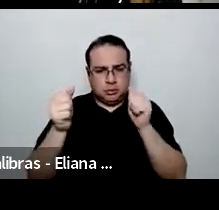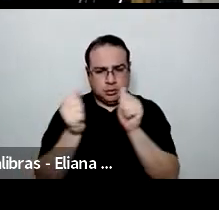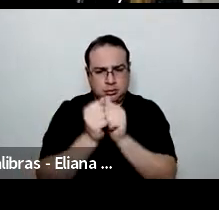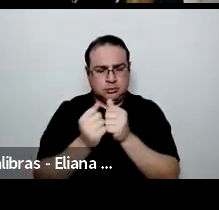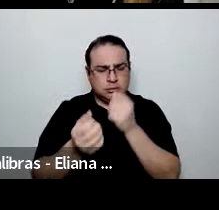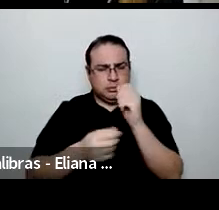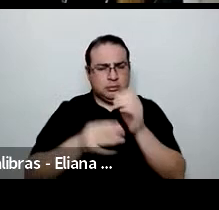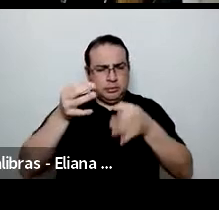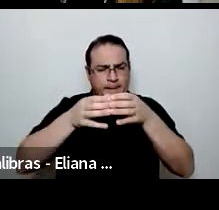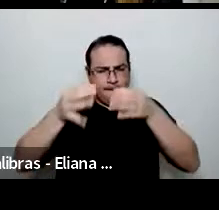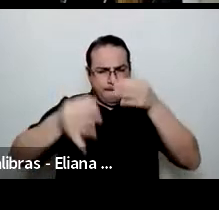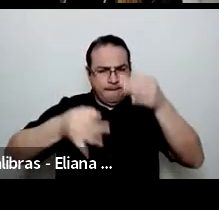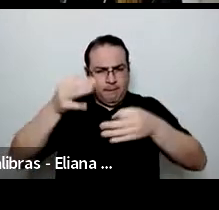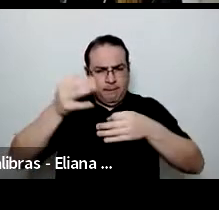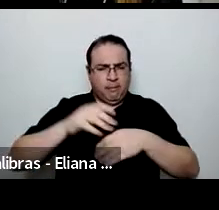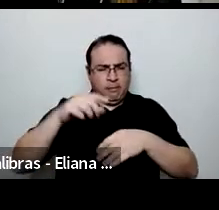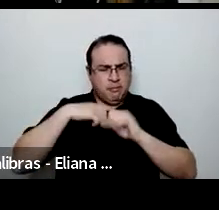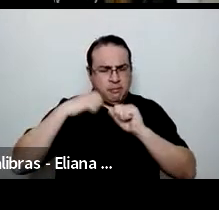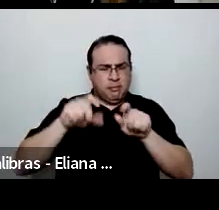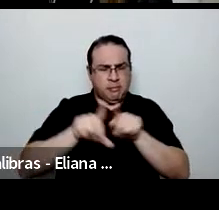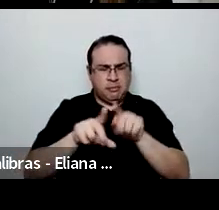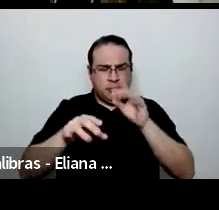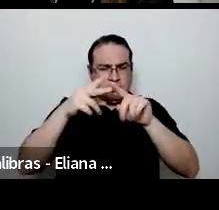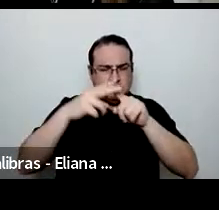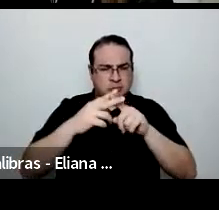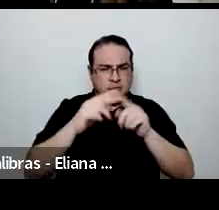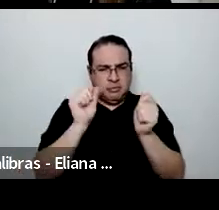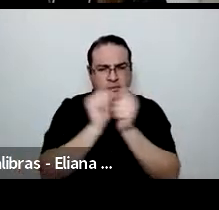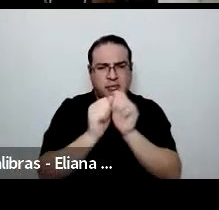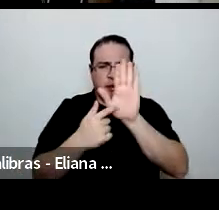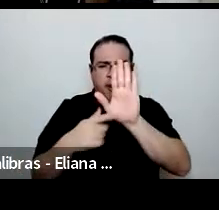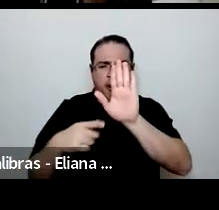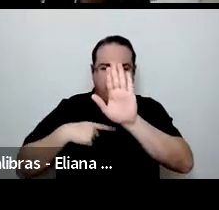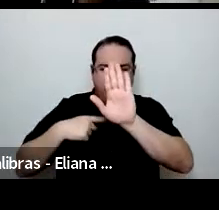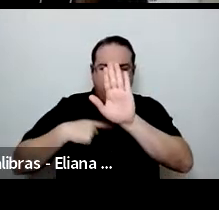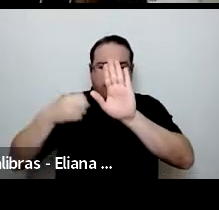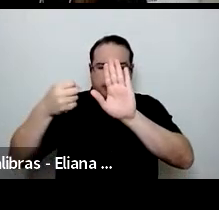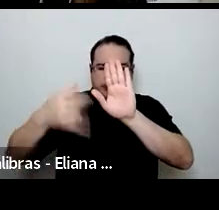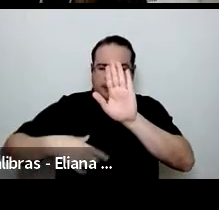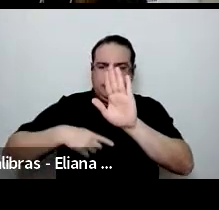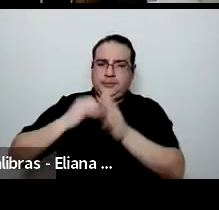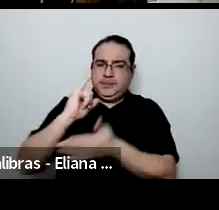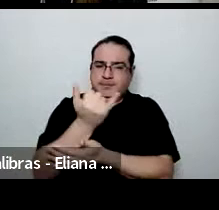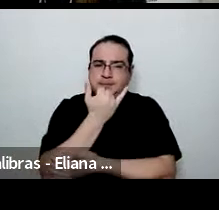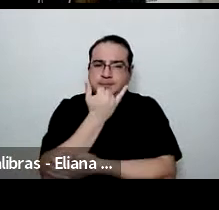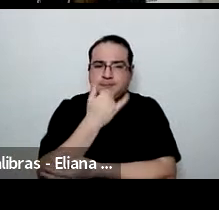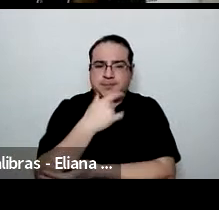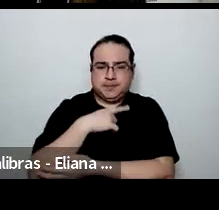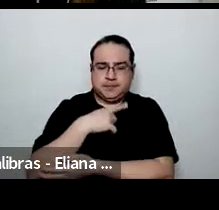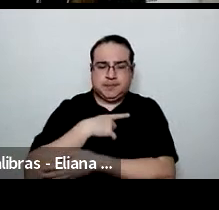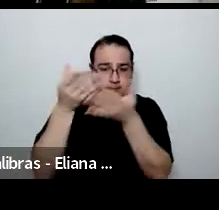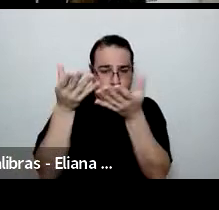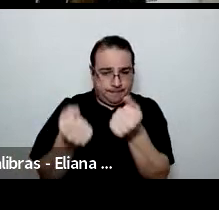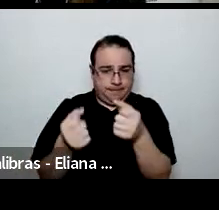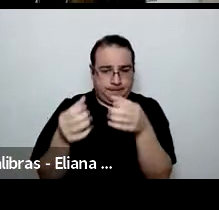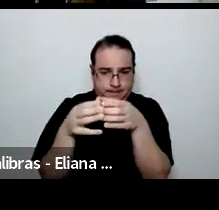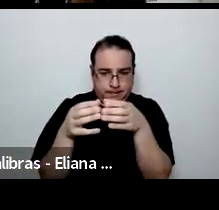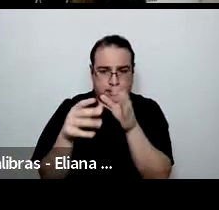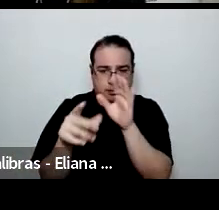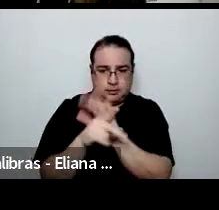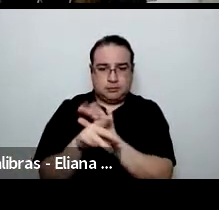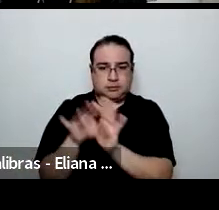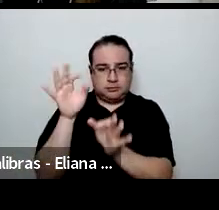Justiça Eleitoral somente podem ser retificados com apresentação de justificativa que seja aceita pela autoridade